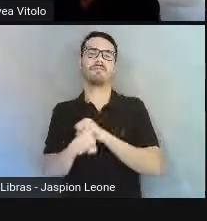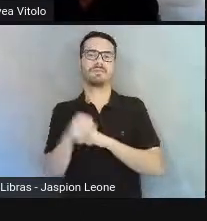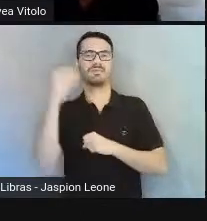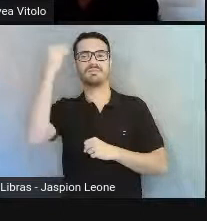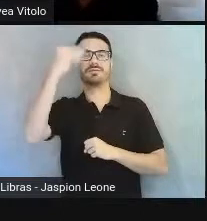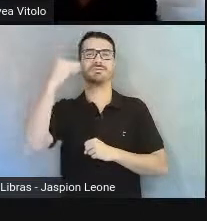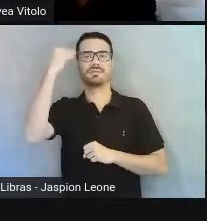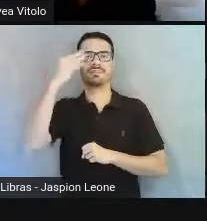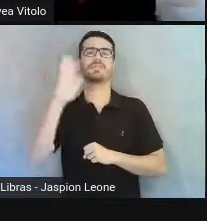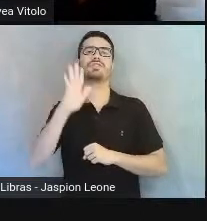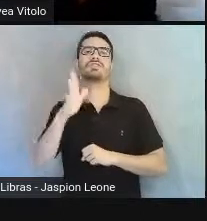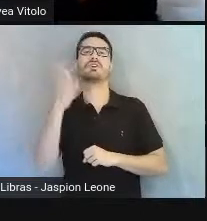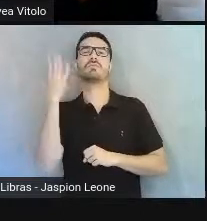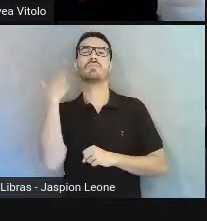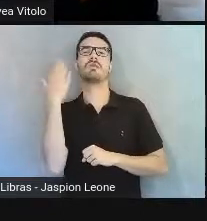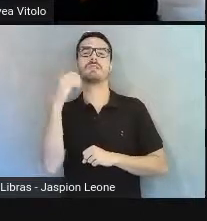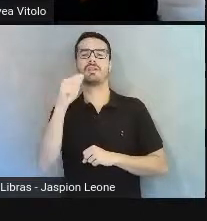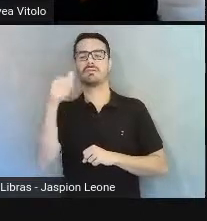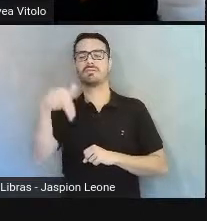na Anvisa.